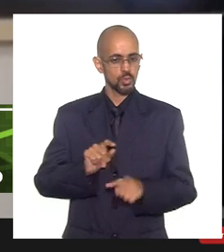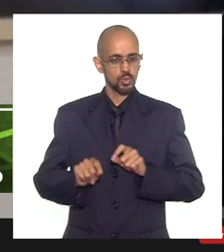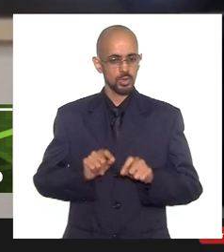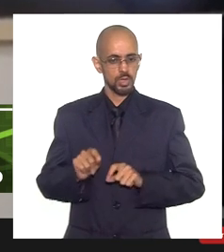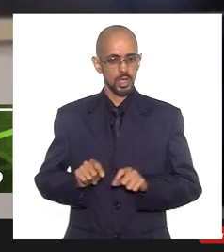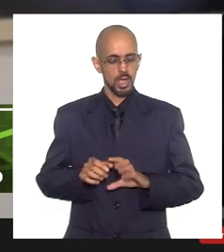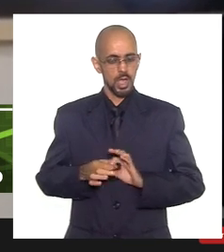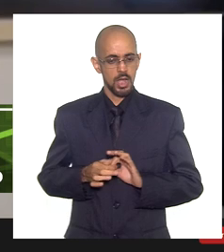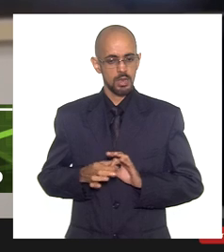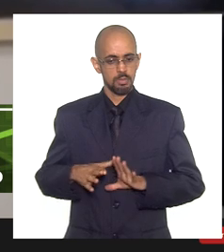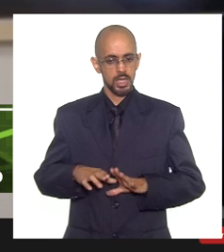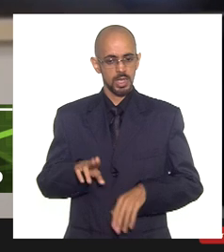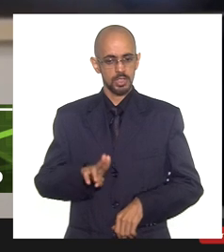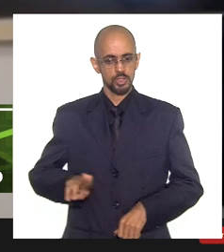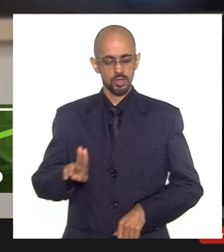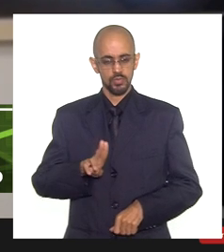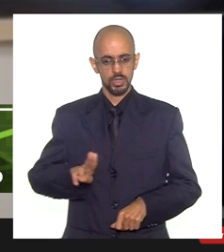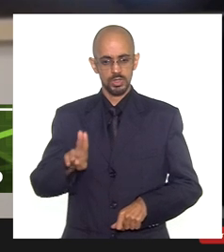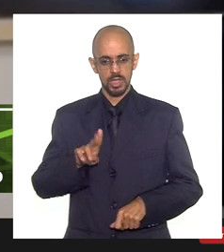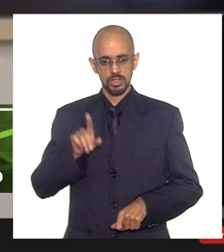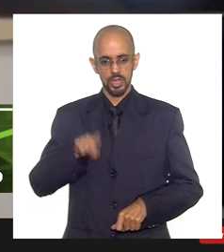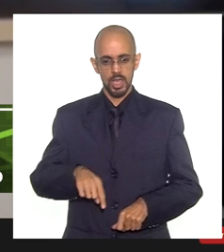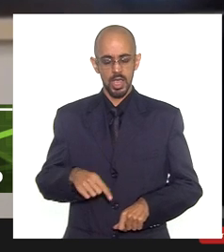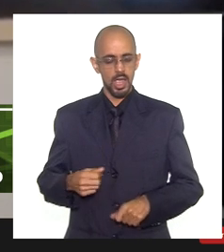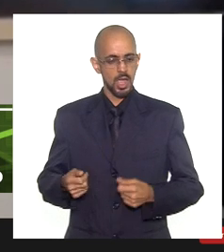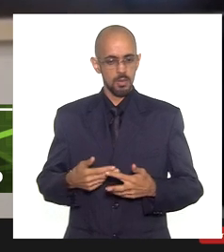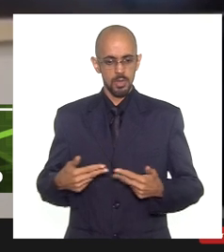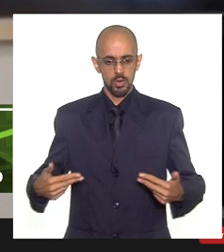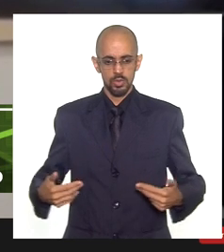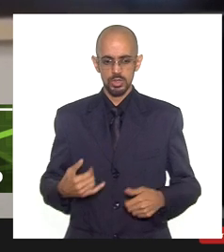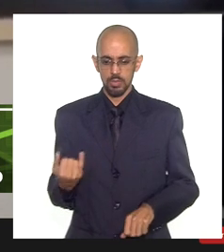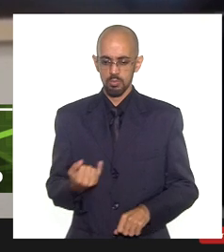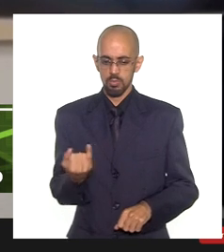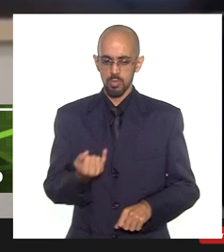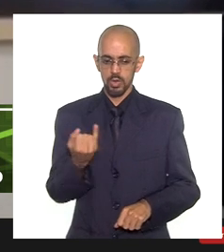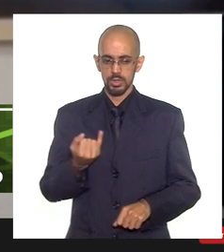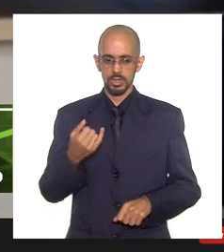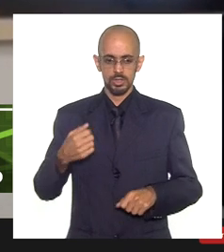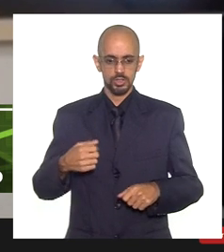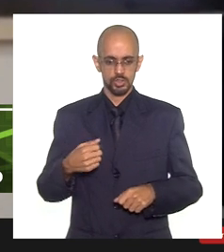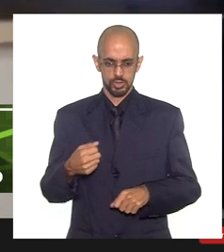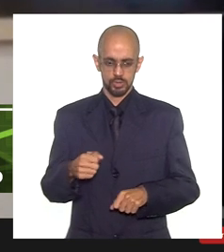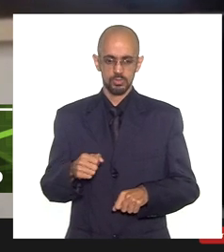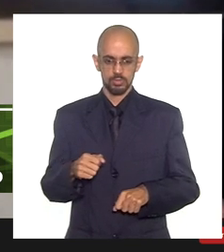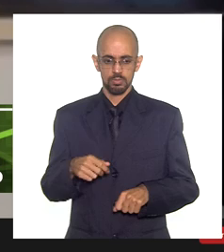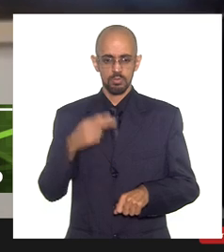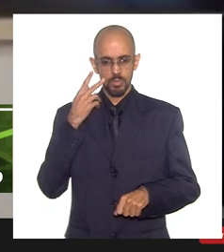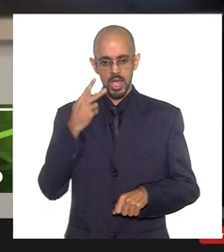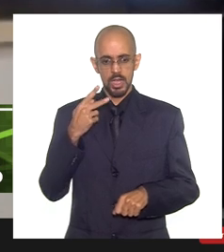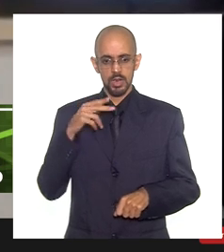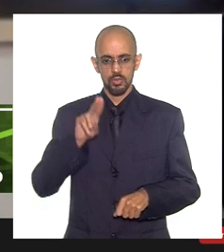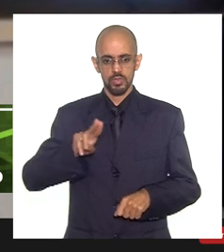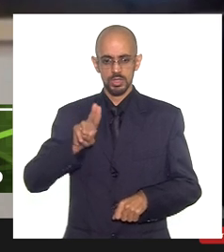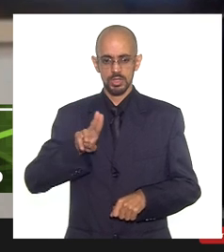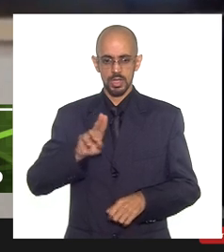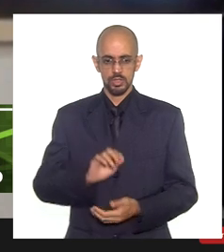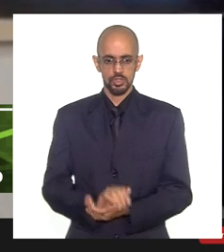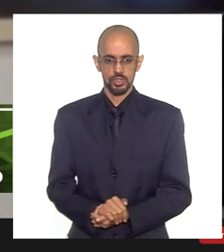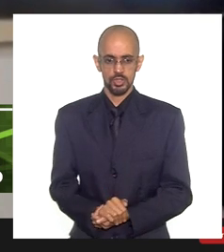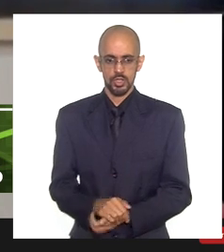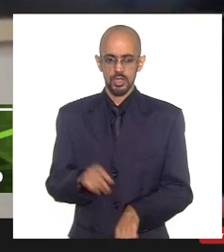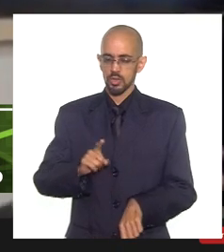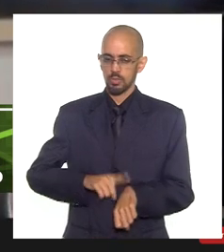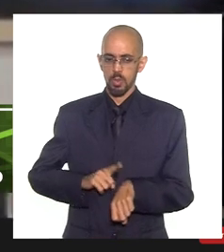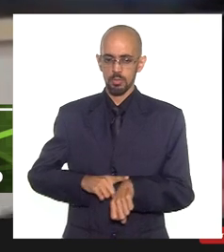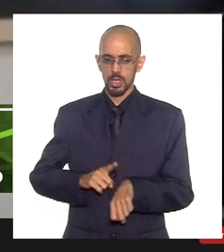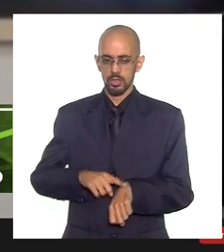ela é um princípio essencial da existência da universidade desde o momento que as universidades começaram